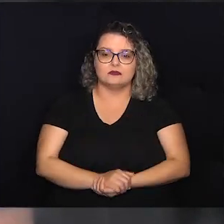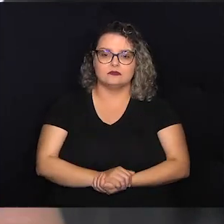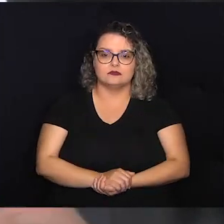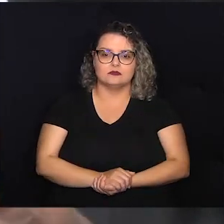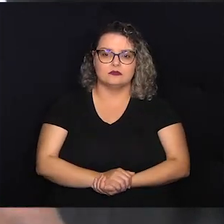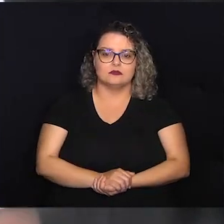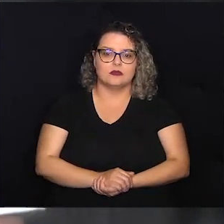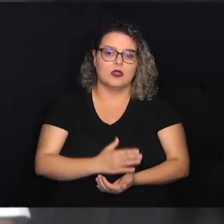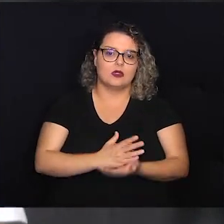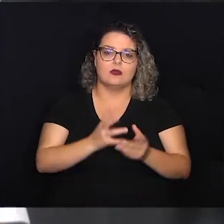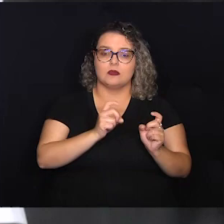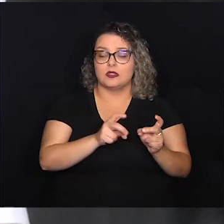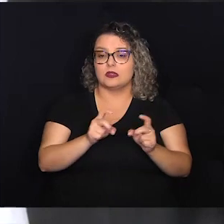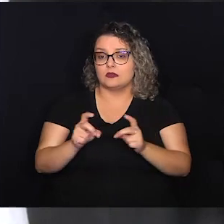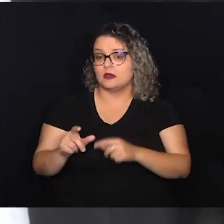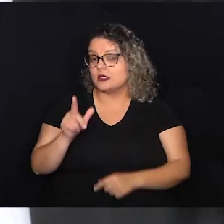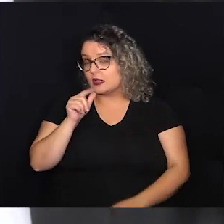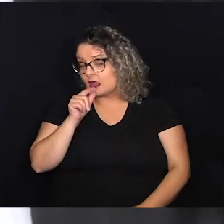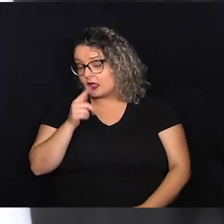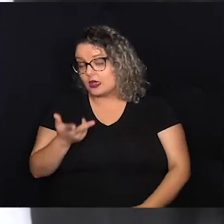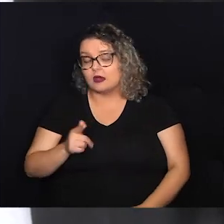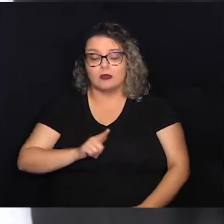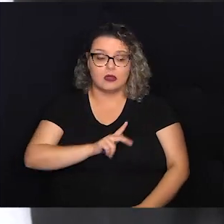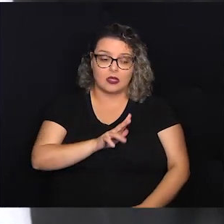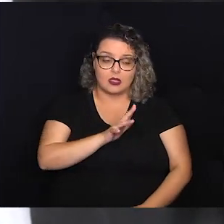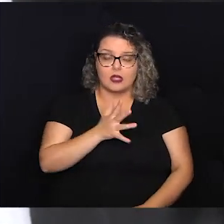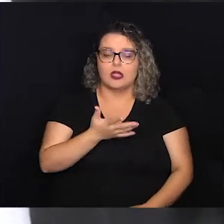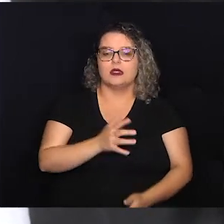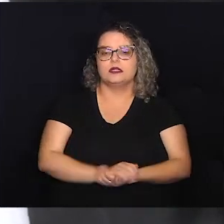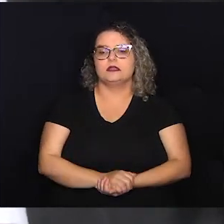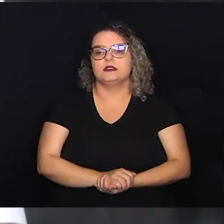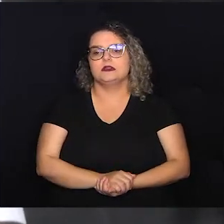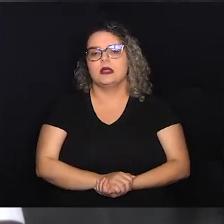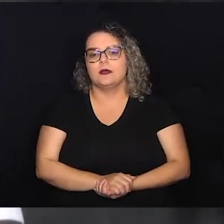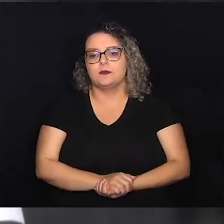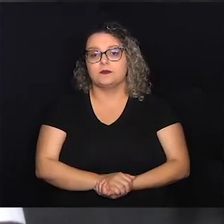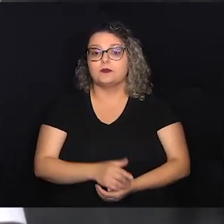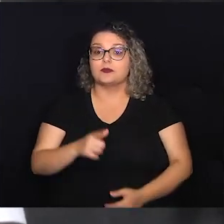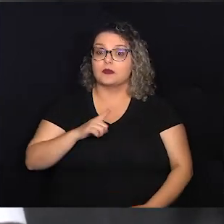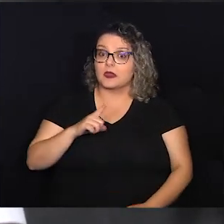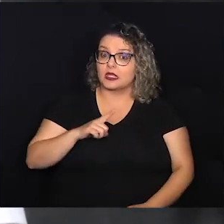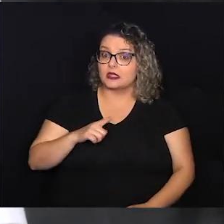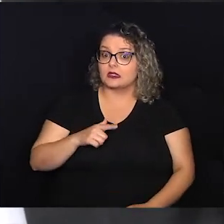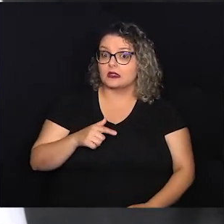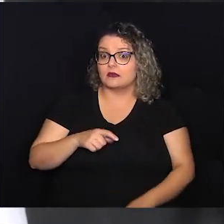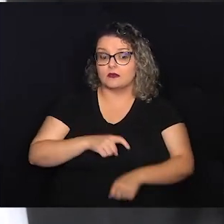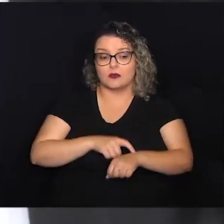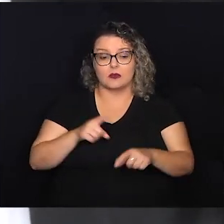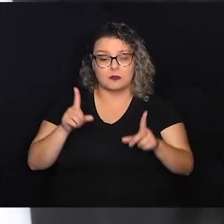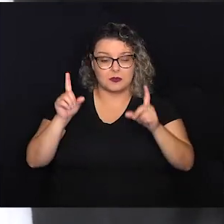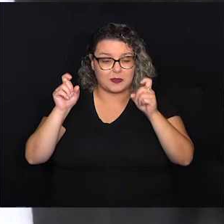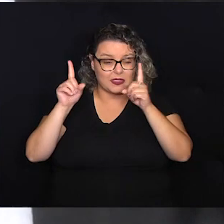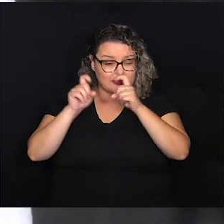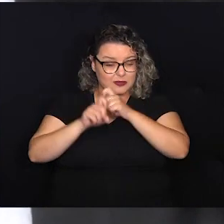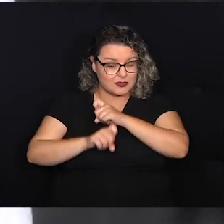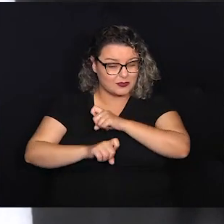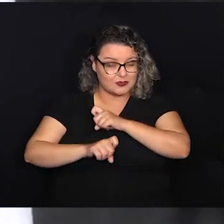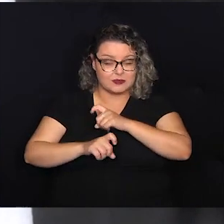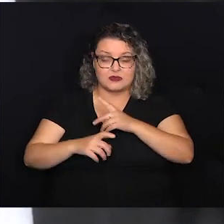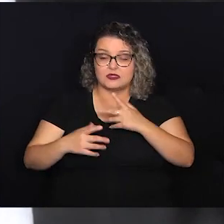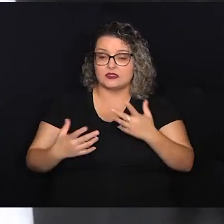E eu comecei a vender isso aí, e chegou lá na frente, houve uma situação complicadíssima,